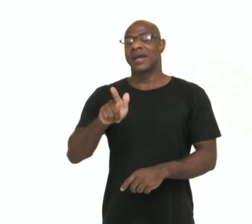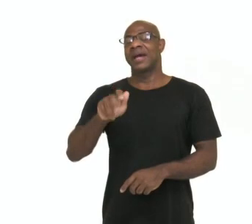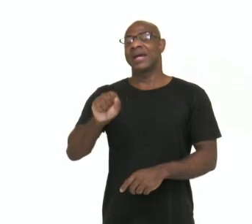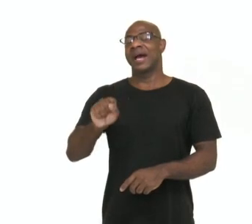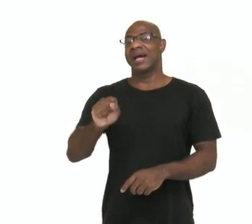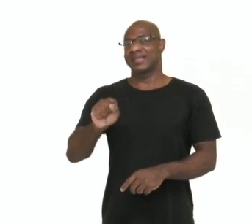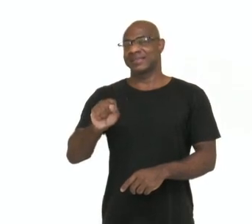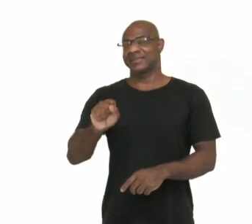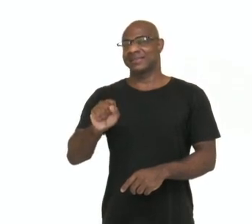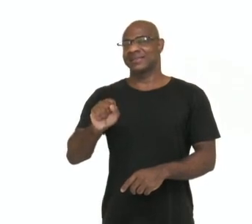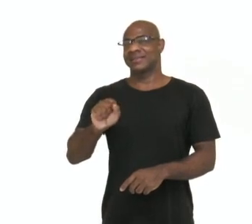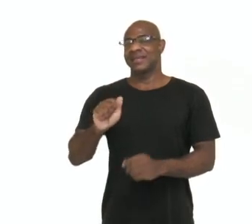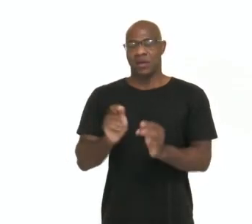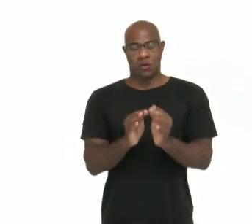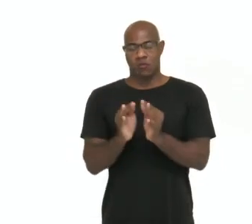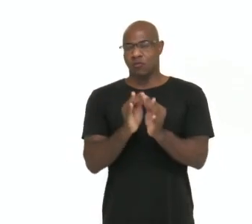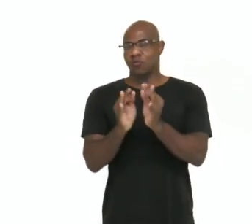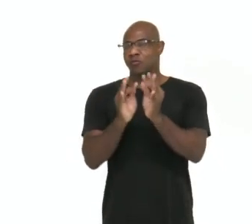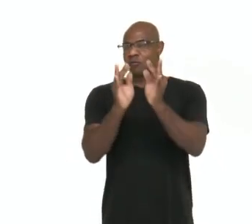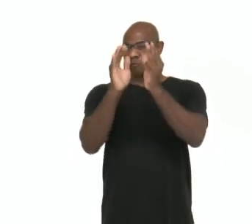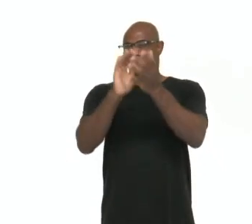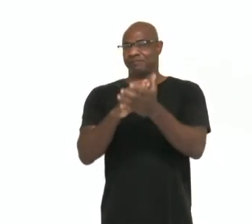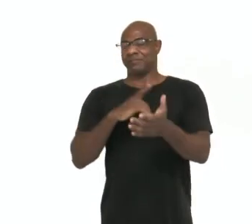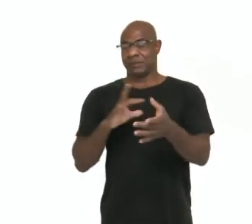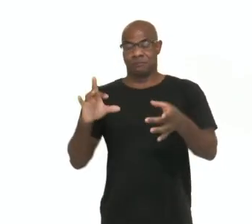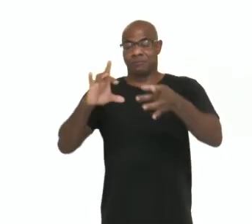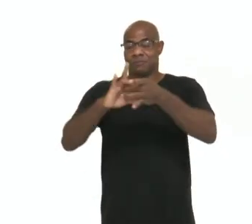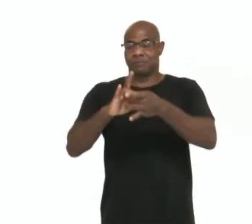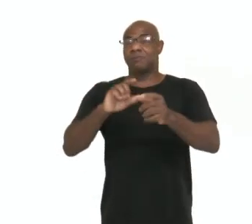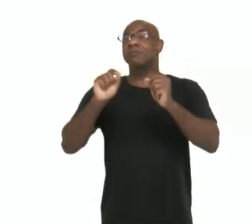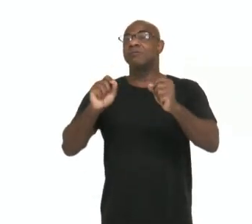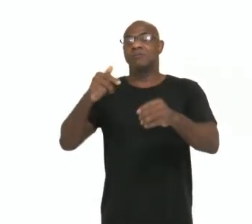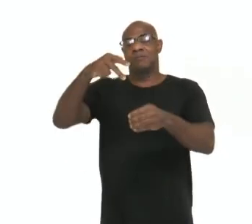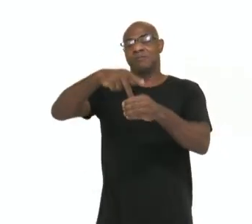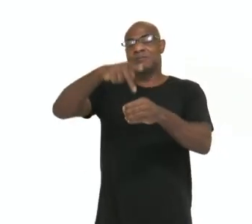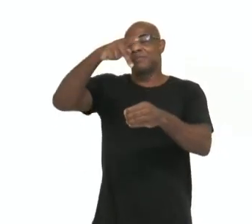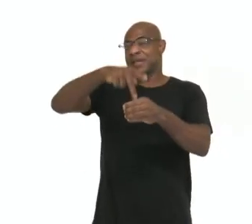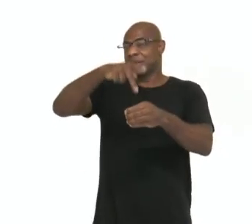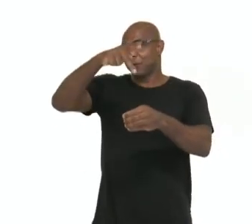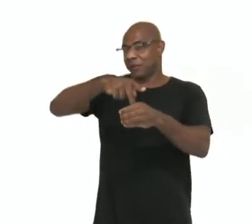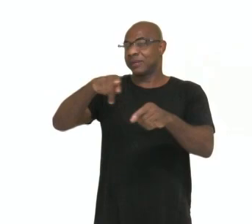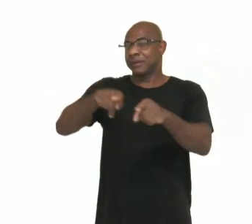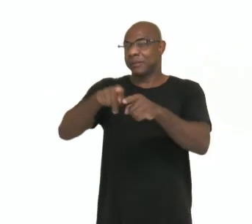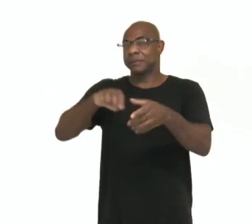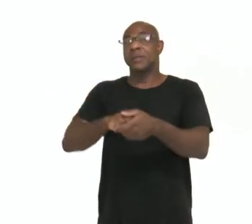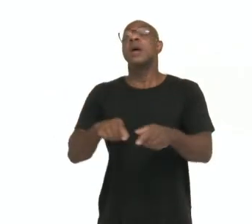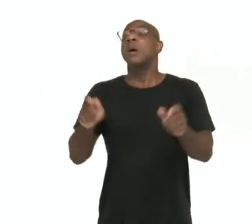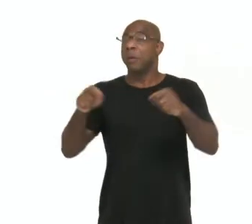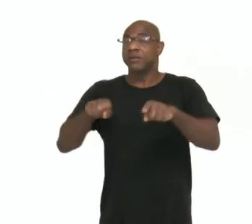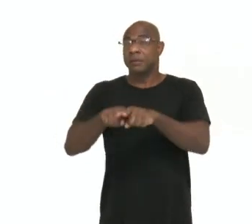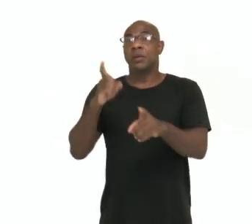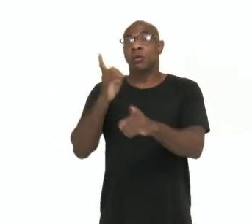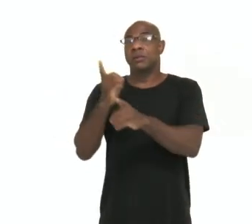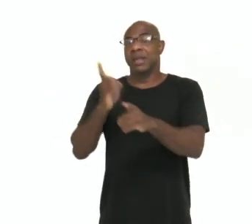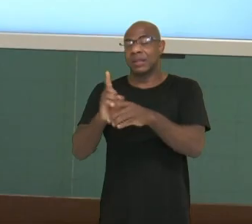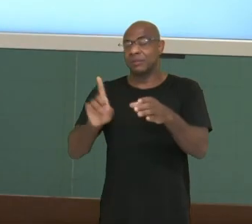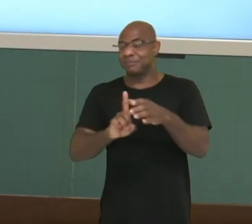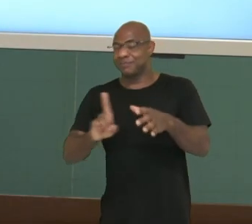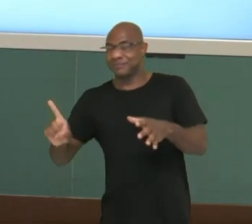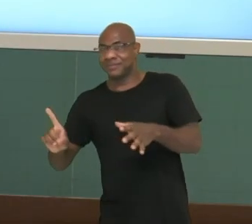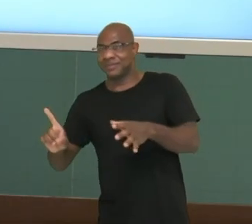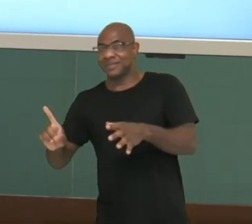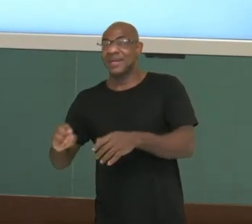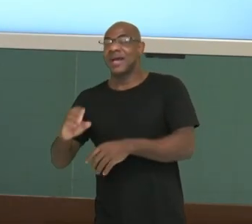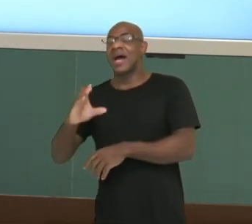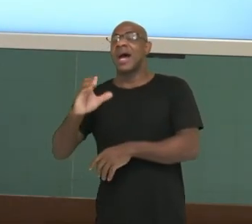encontrado associado, ou seja, junto com o petróleo, e não associado, encontrado isoladamente, ou seja, o carvão